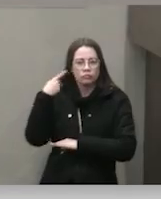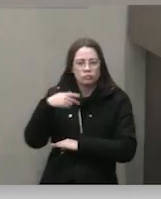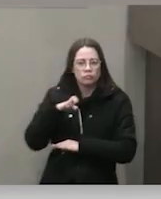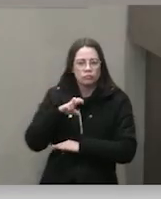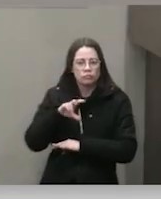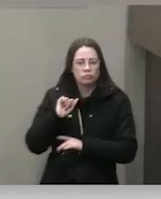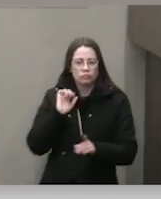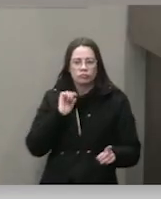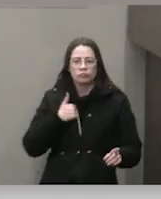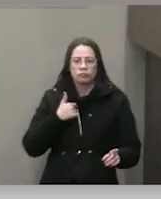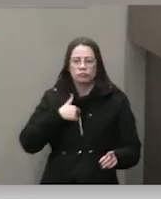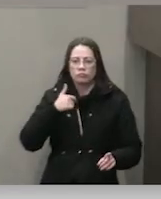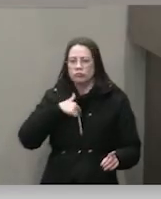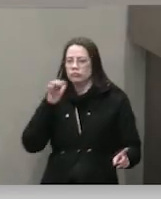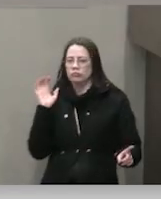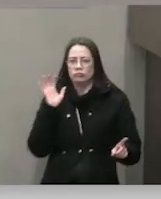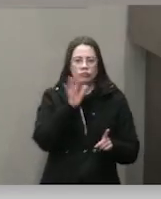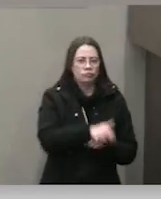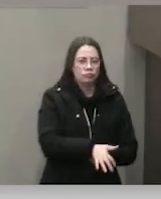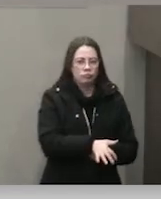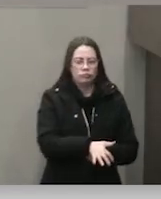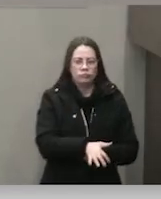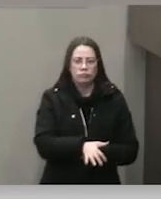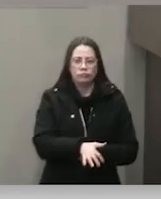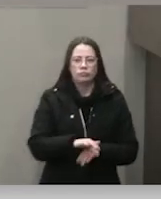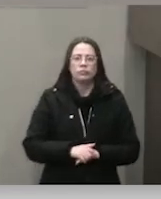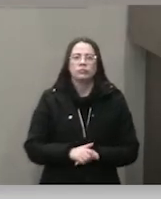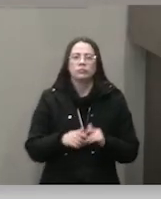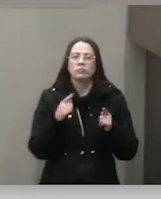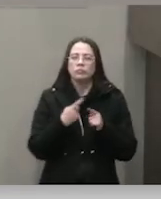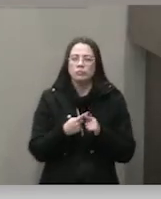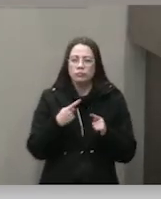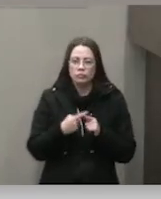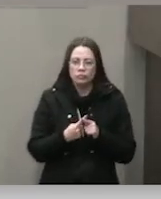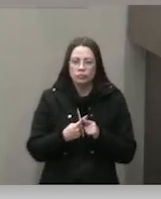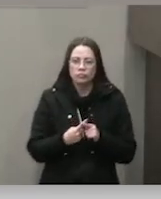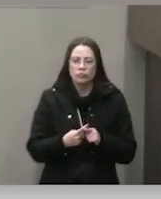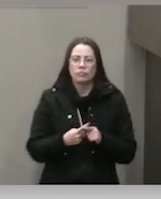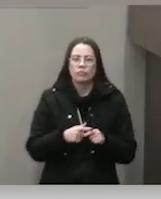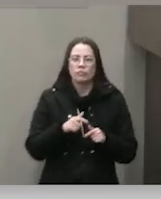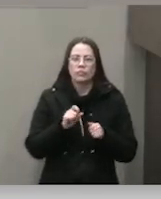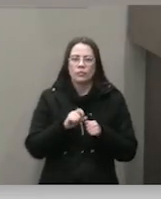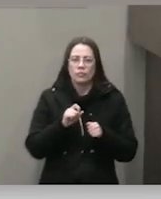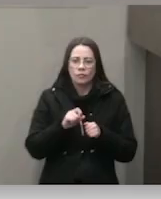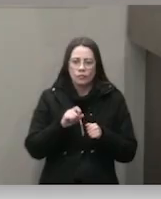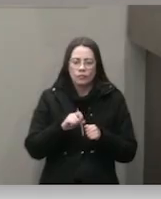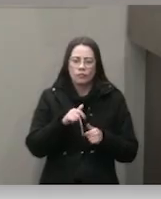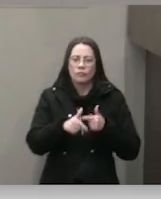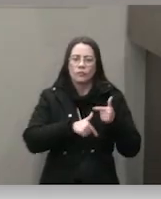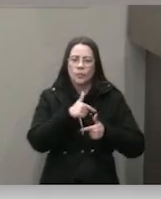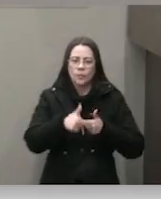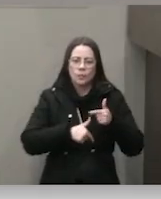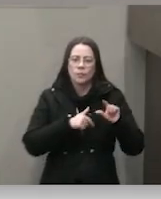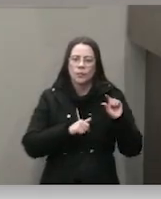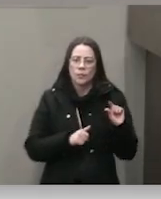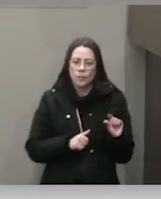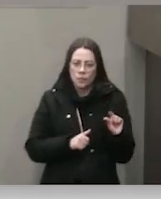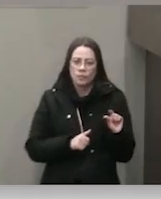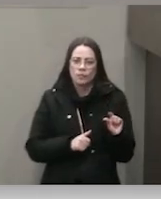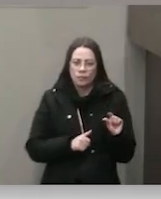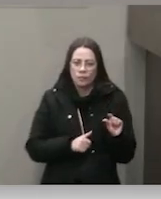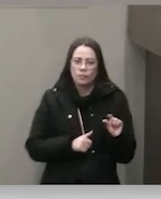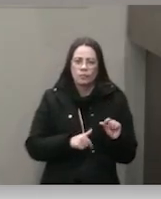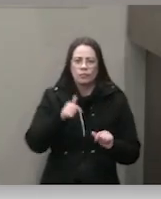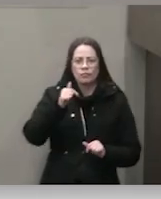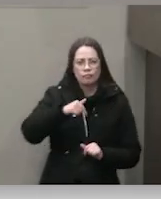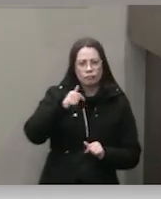sou contra. Eu sou contra sangrar mais ainda o servidor público, que tanto faz com pouco. É a capital